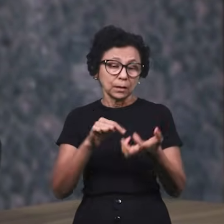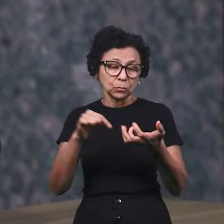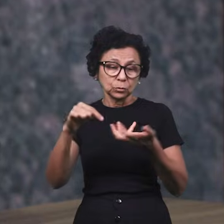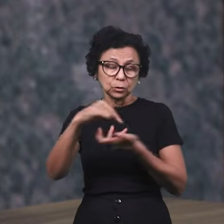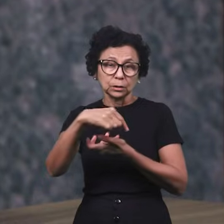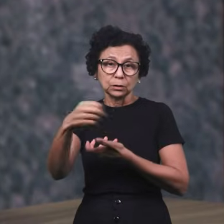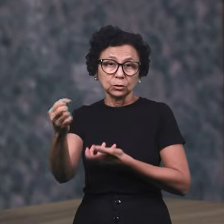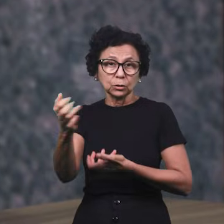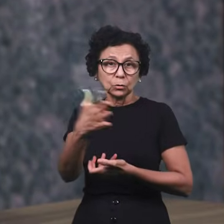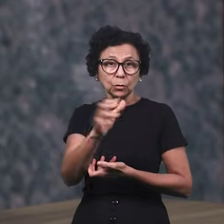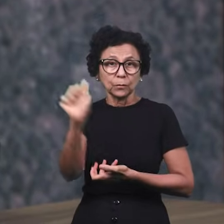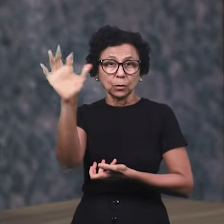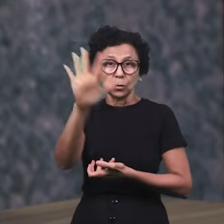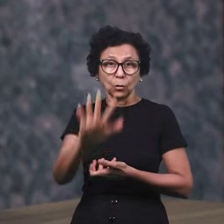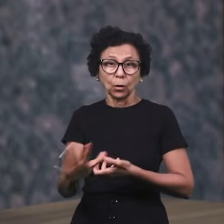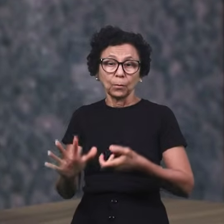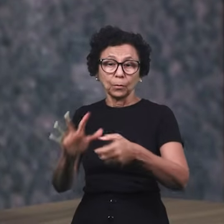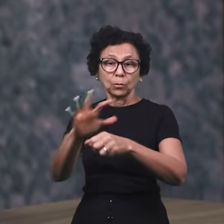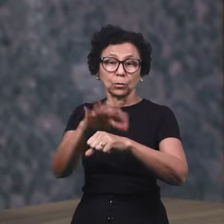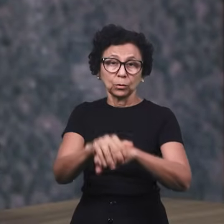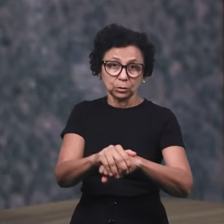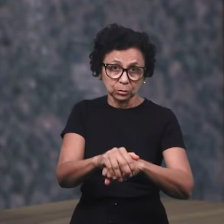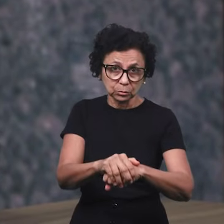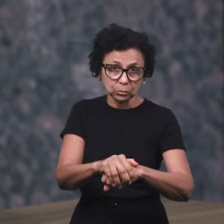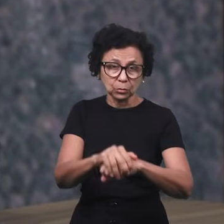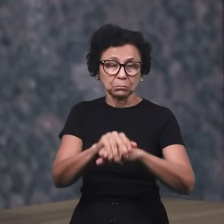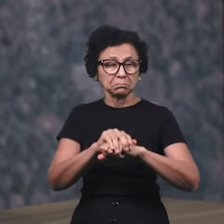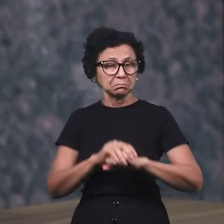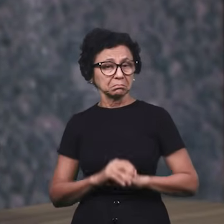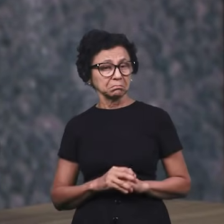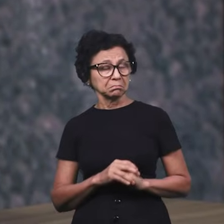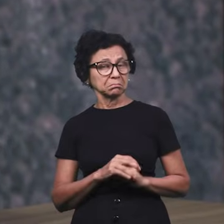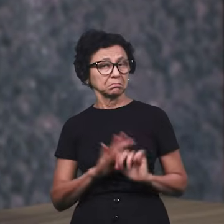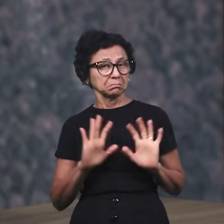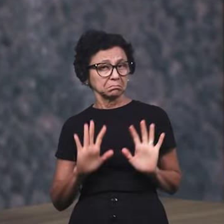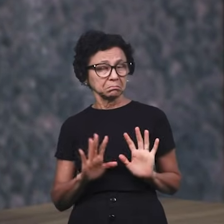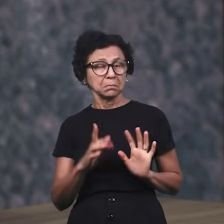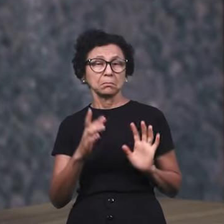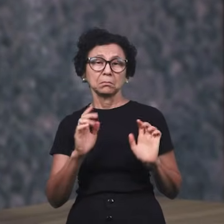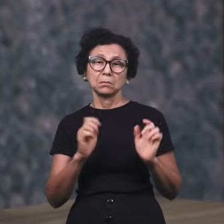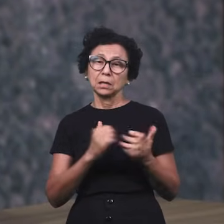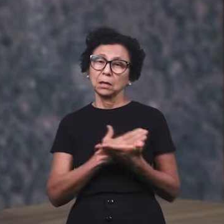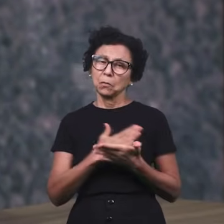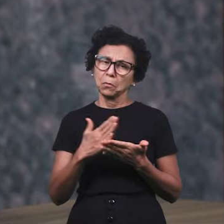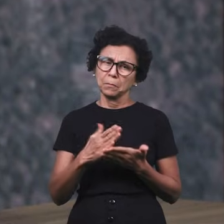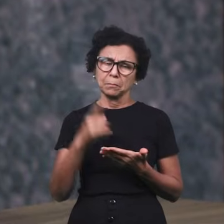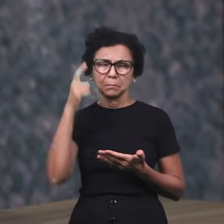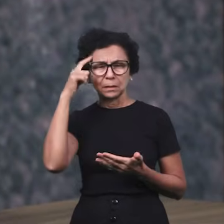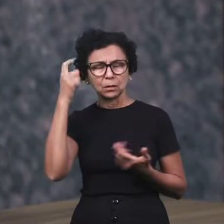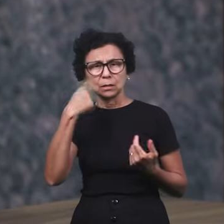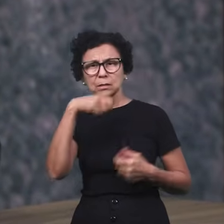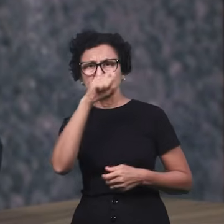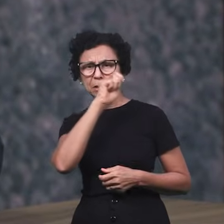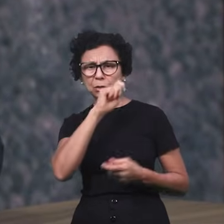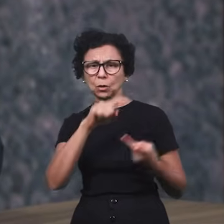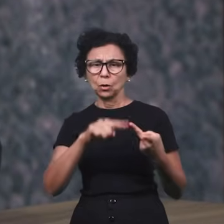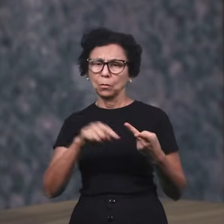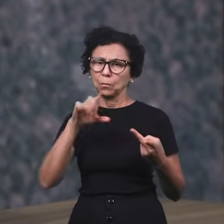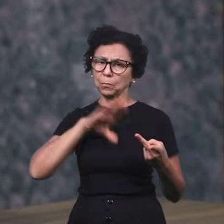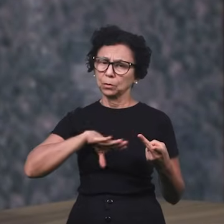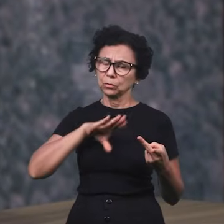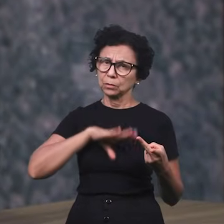começam a colonizar essas terras. A princípio, seria uma colonização espanhola e portuguesa, mas os ingleses